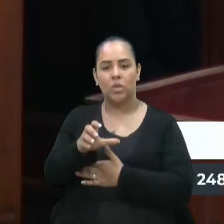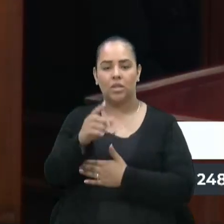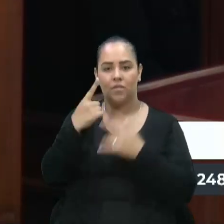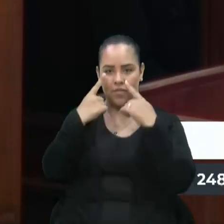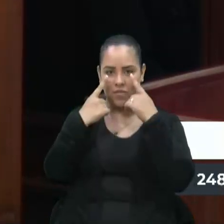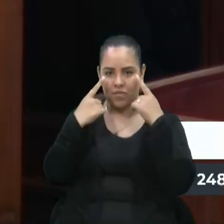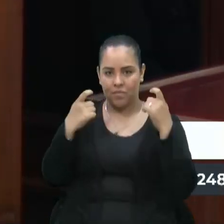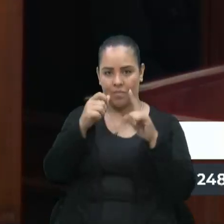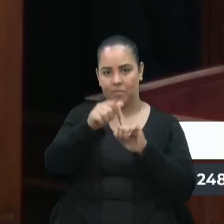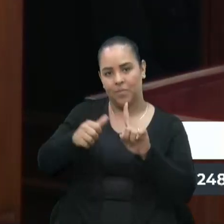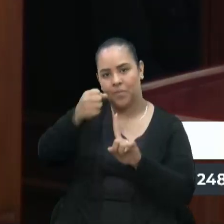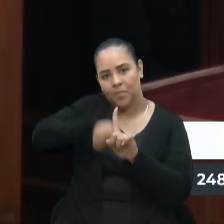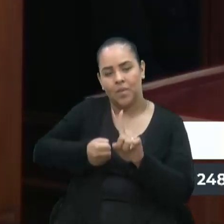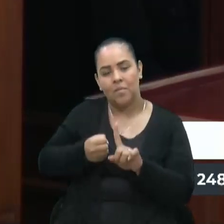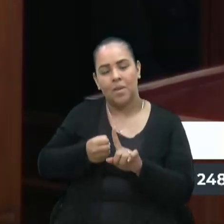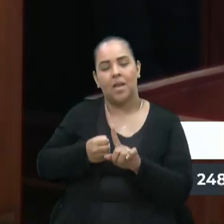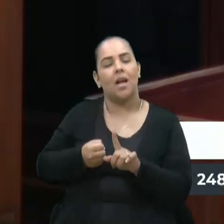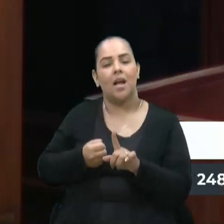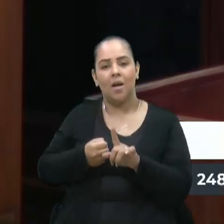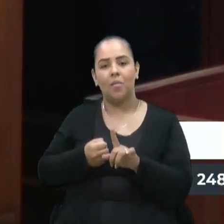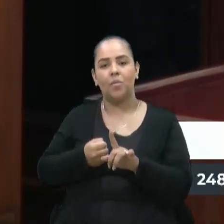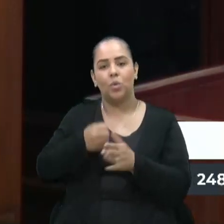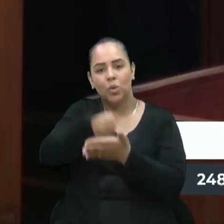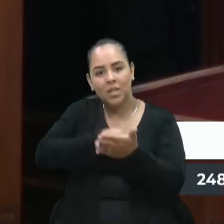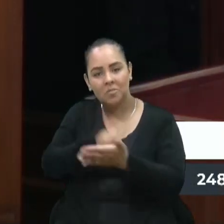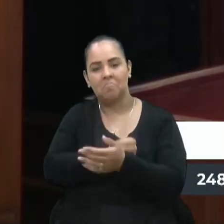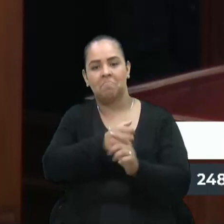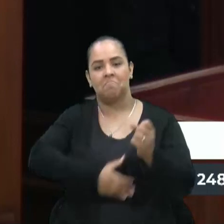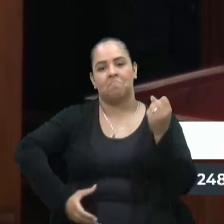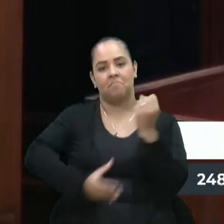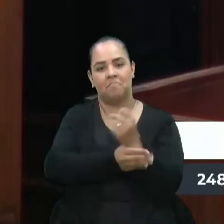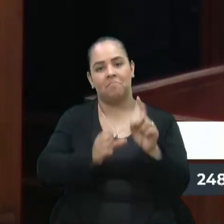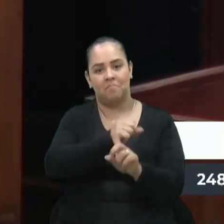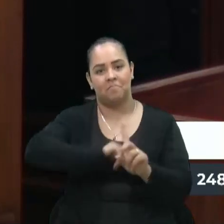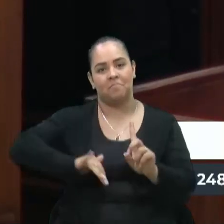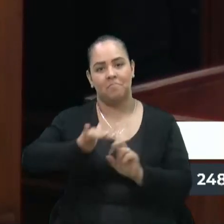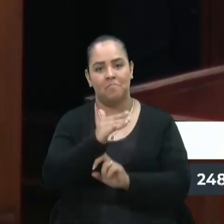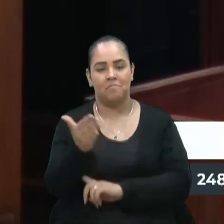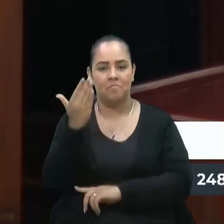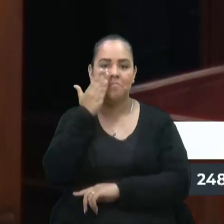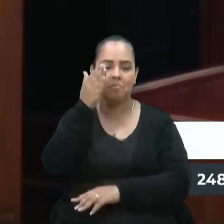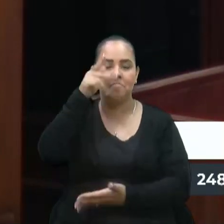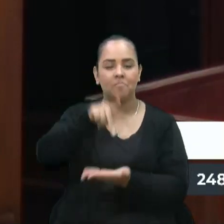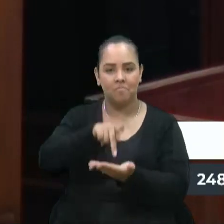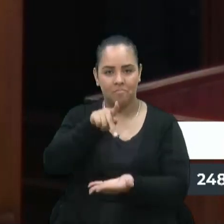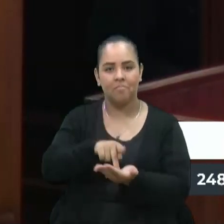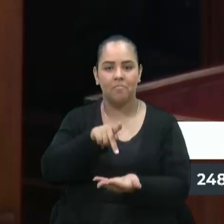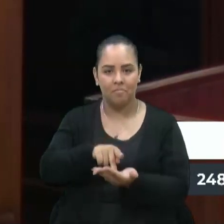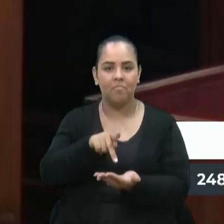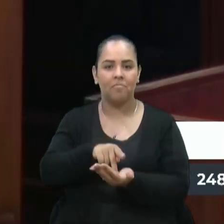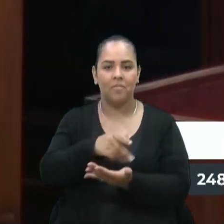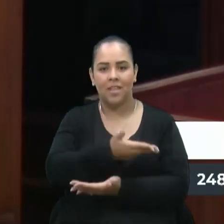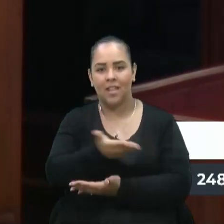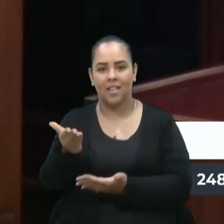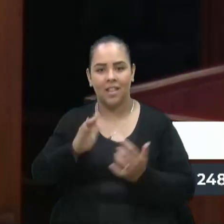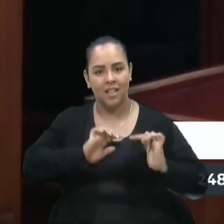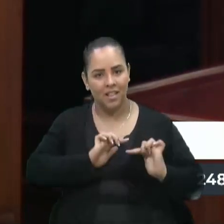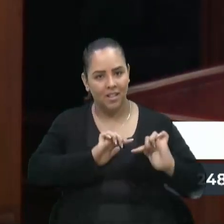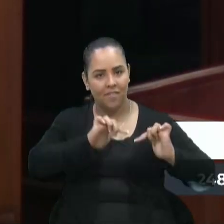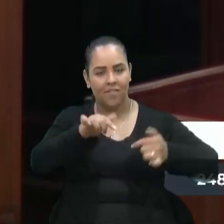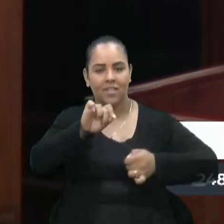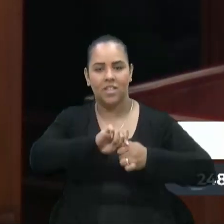em prol das nossas mulheres, da segurança da nossa sociedade e sabendo que, de fato, estas